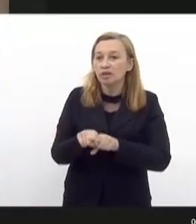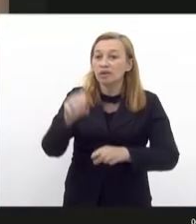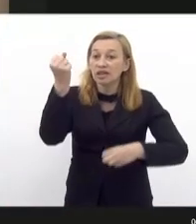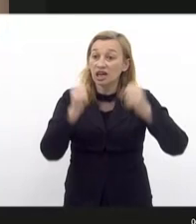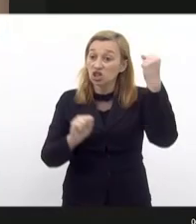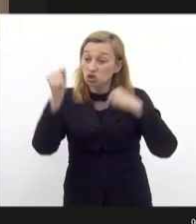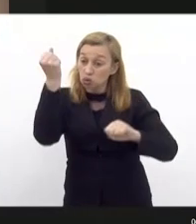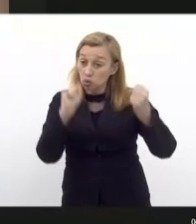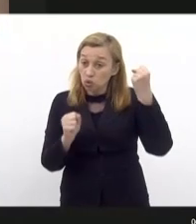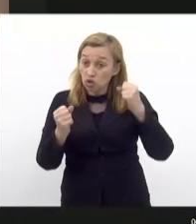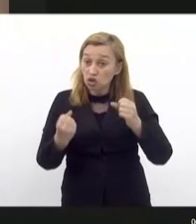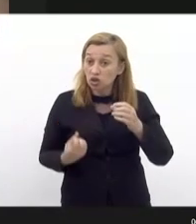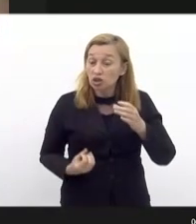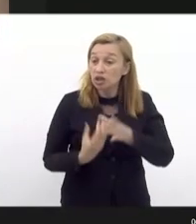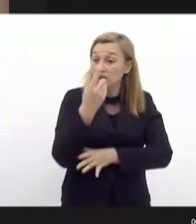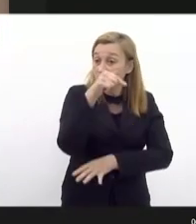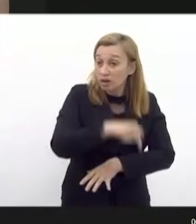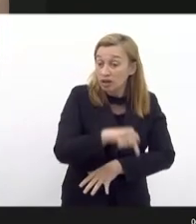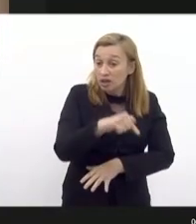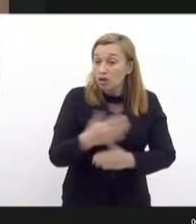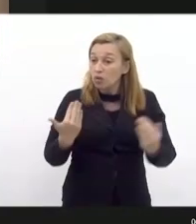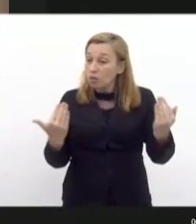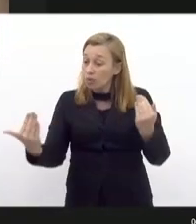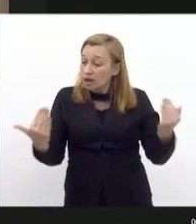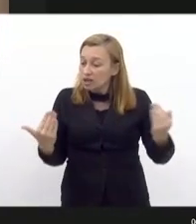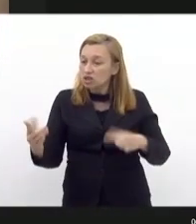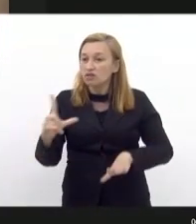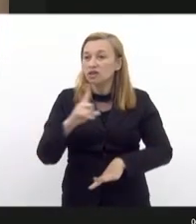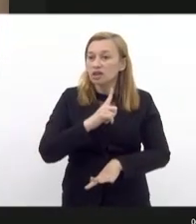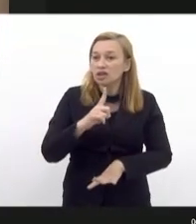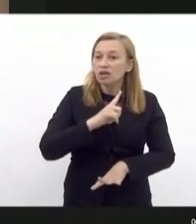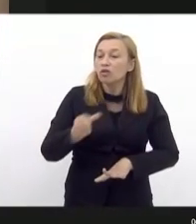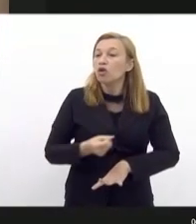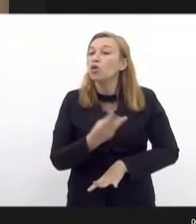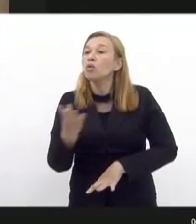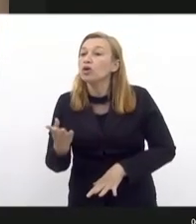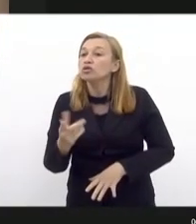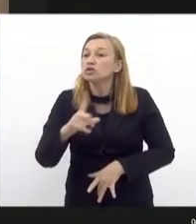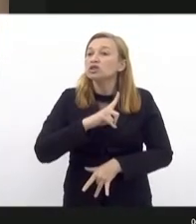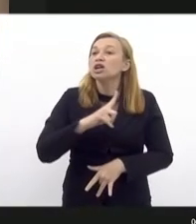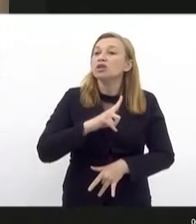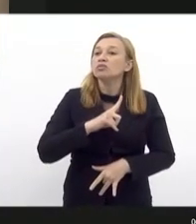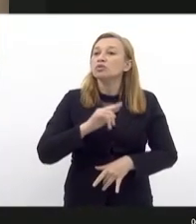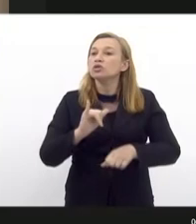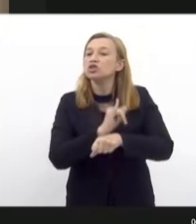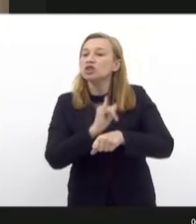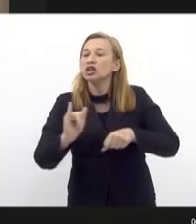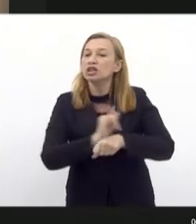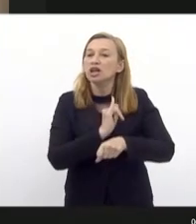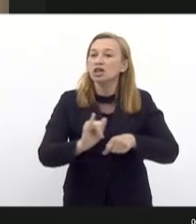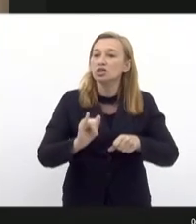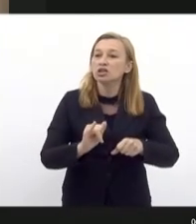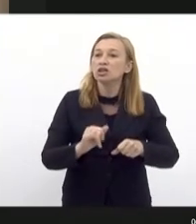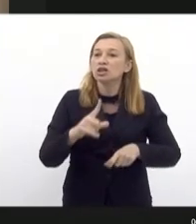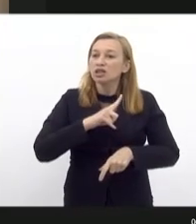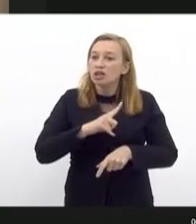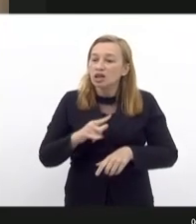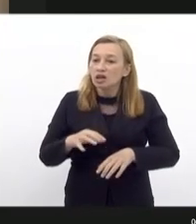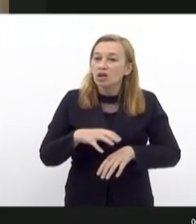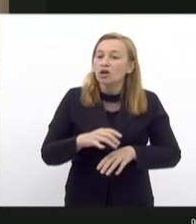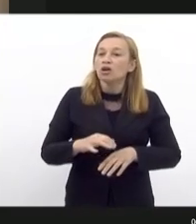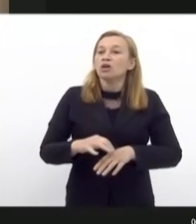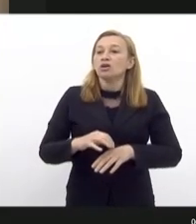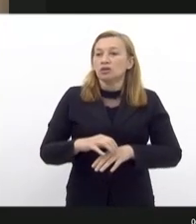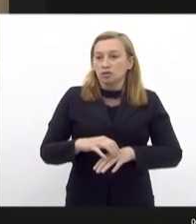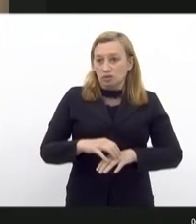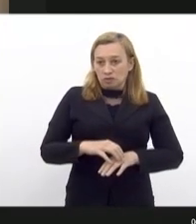instalam, nas vantagens comparativas que nós temos quando temos um esquema como esse de ter o transporte de carga. Isso